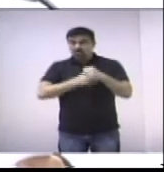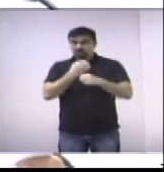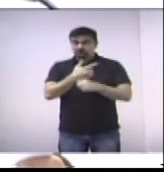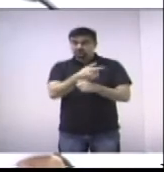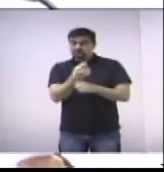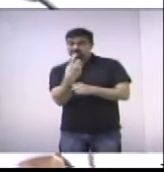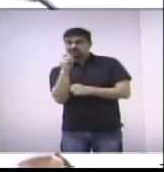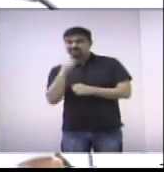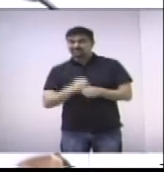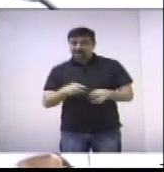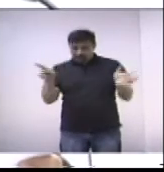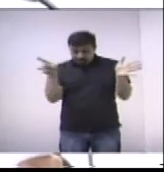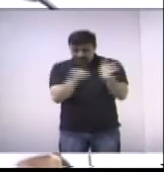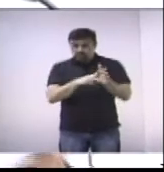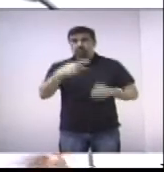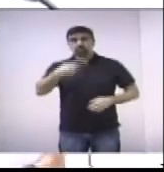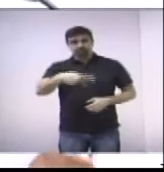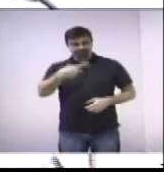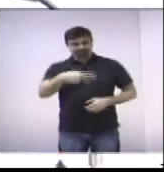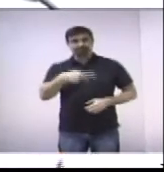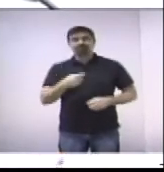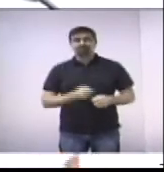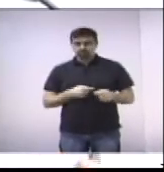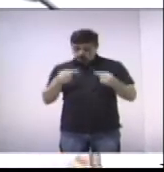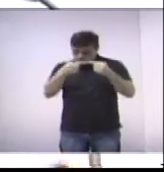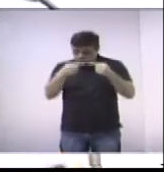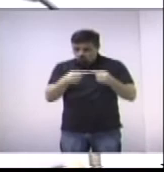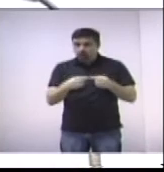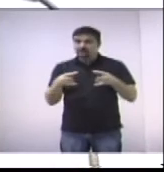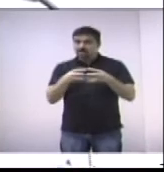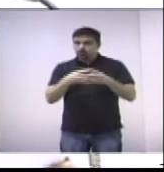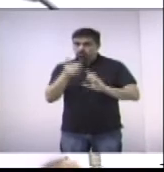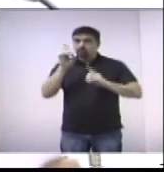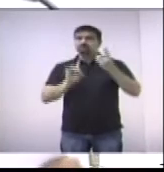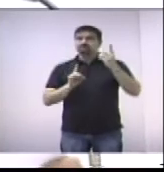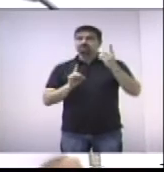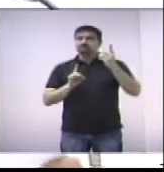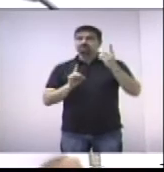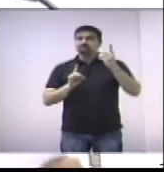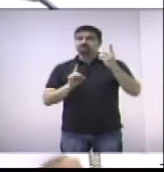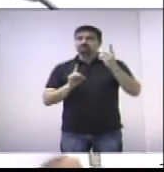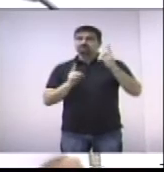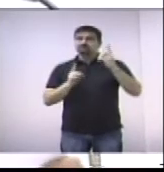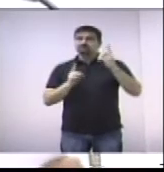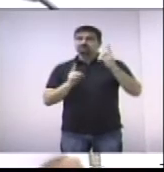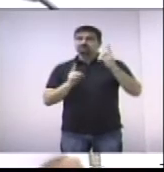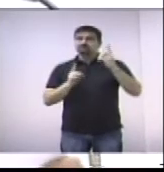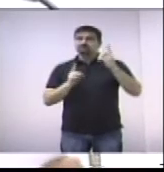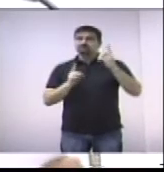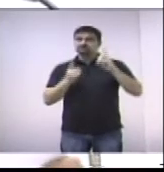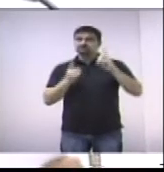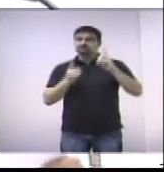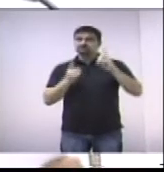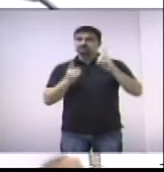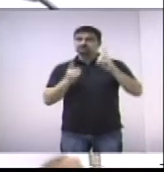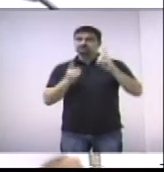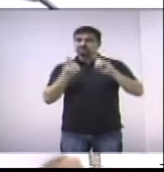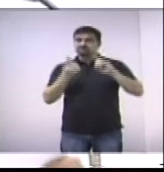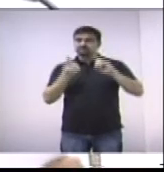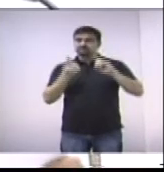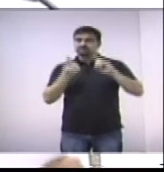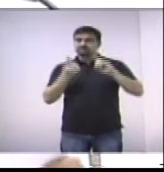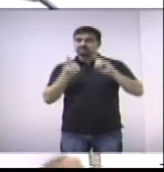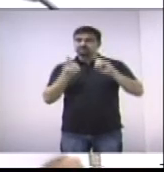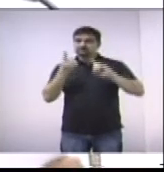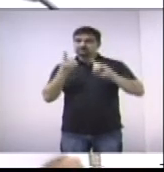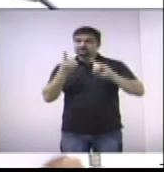caracterizam certamente como sendo de desfiles de escolas de samba. 15. A Prefeitura de Paulínia, através da Secretaria de